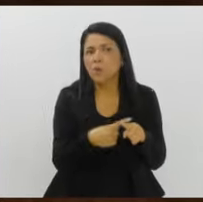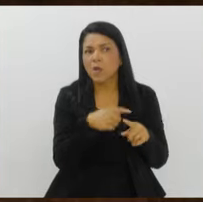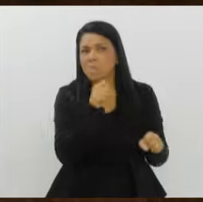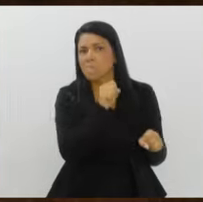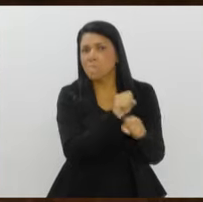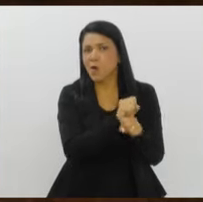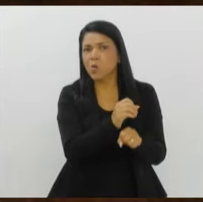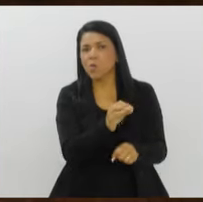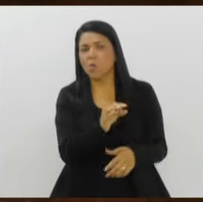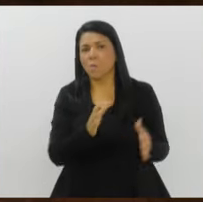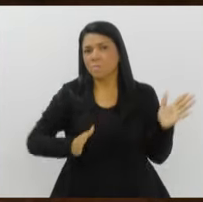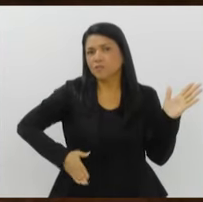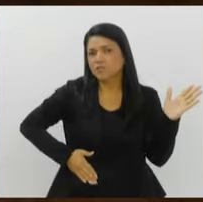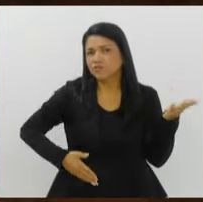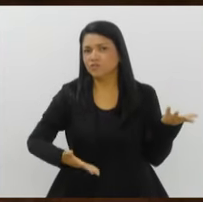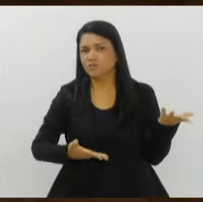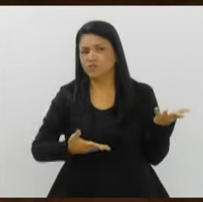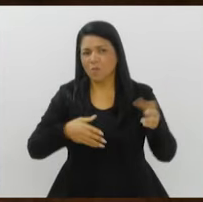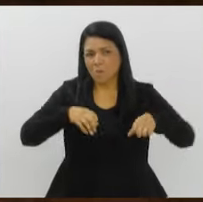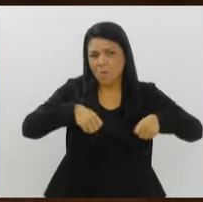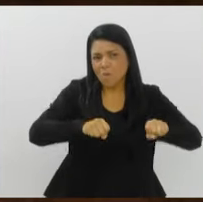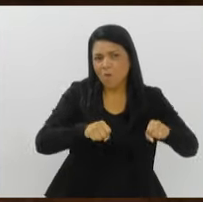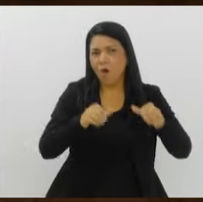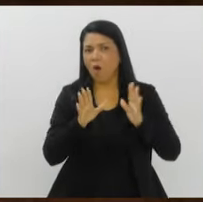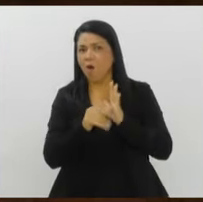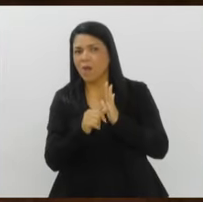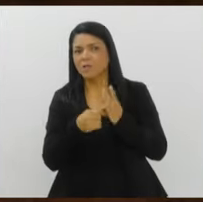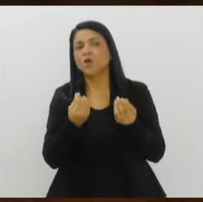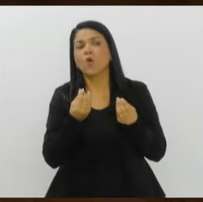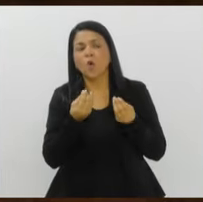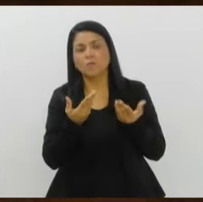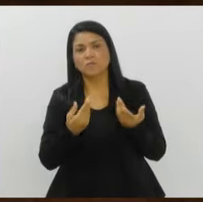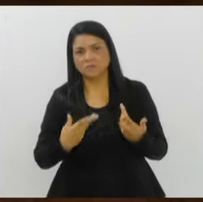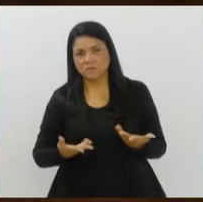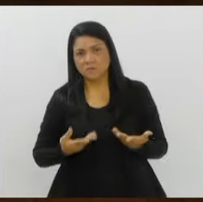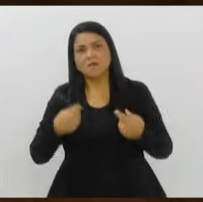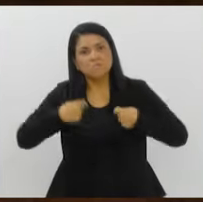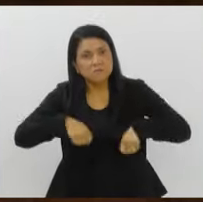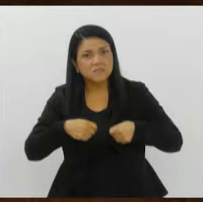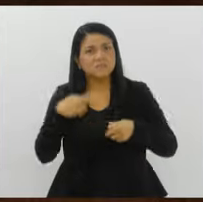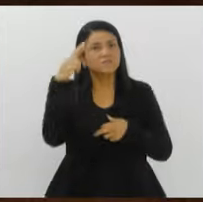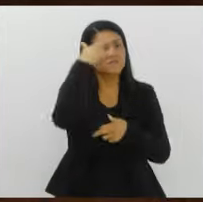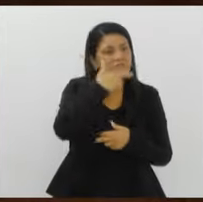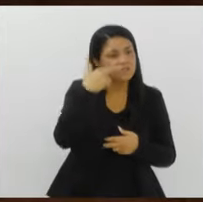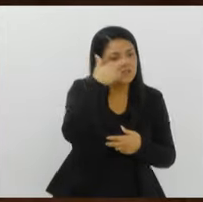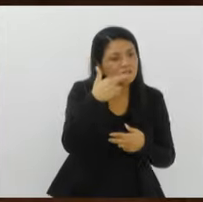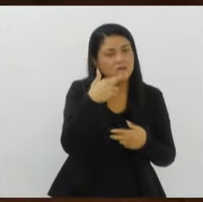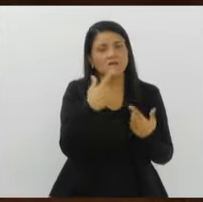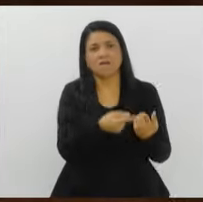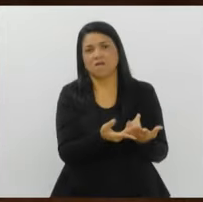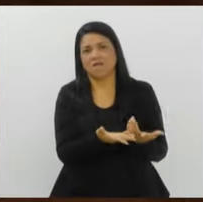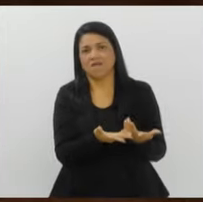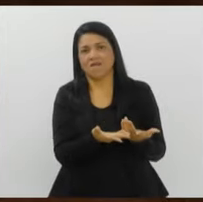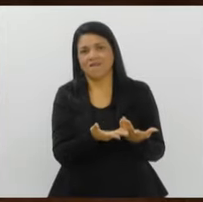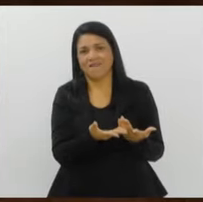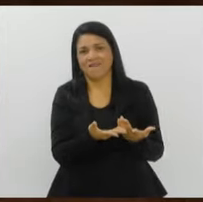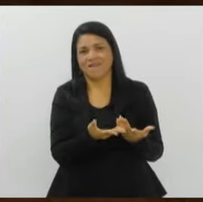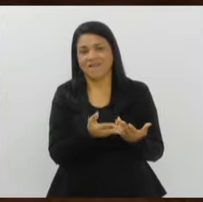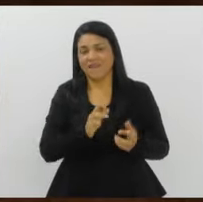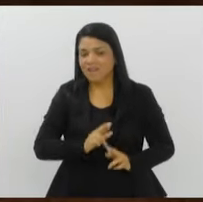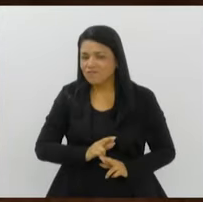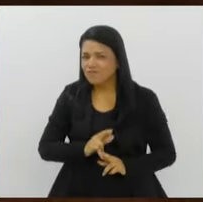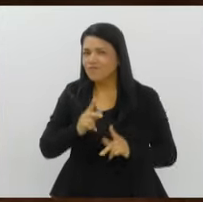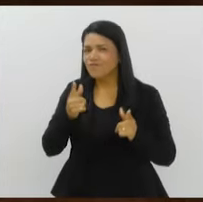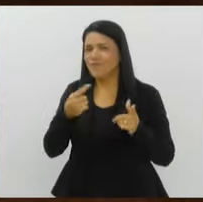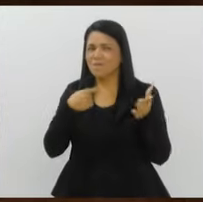Se está com a moto roubada, tinha que investigar como aquela moto foi roubada, de que forma foi e como foi parar na mão dele, mas não, que acontece exatamente